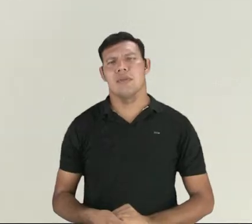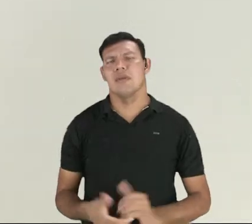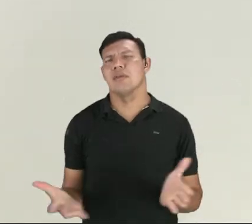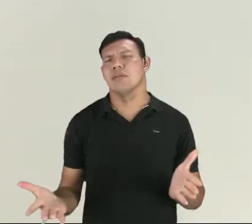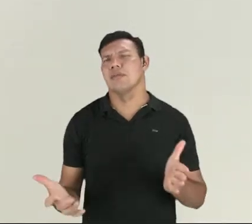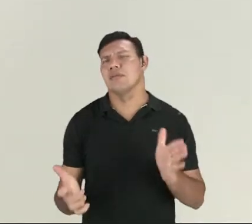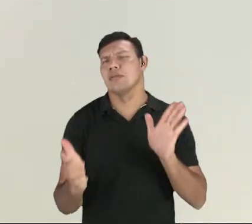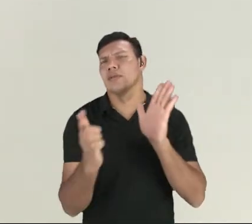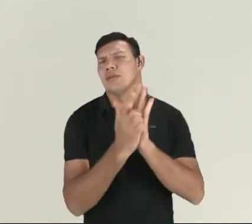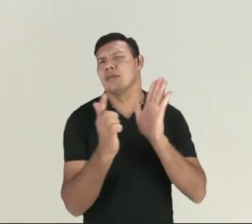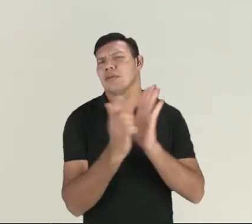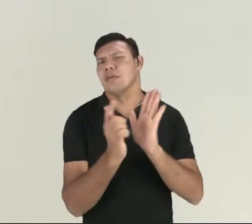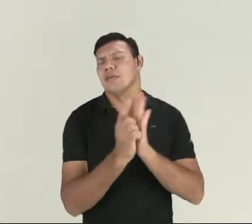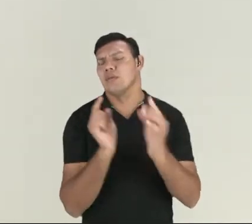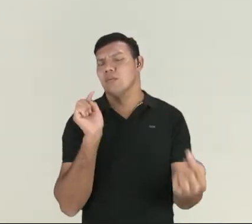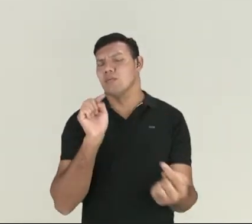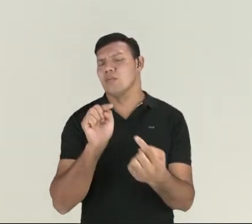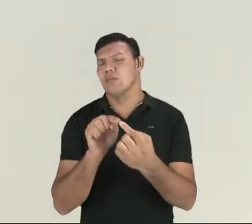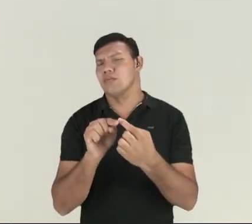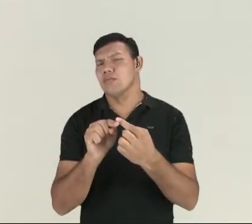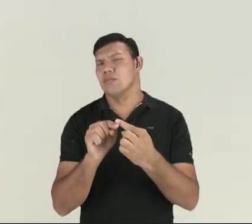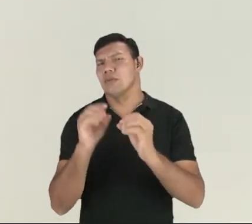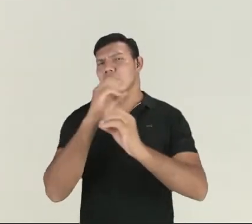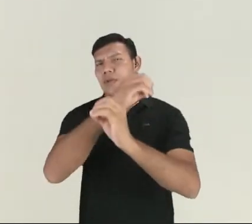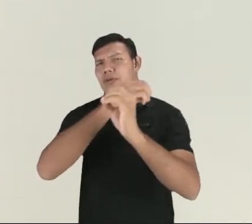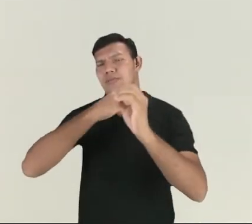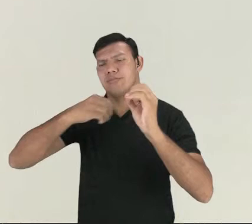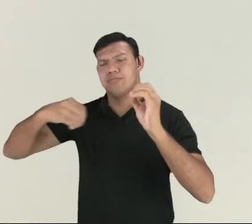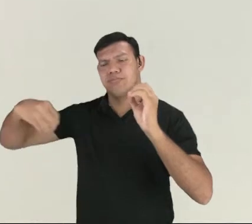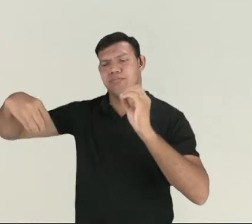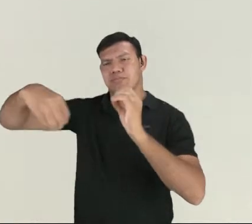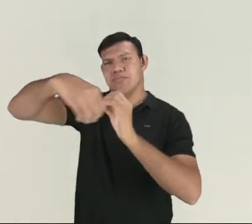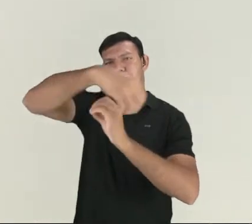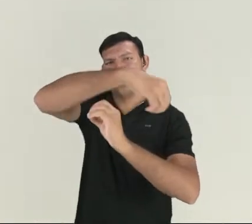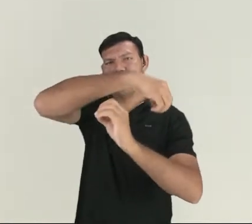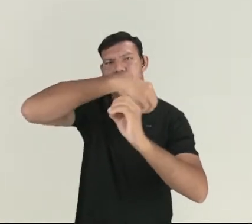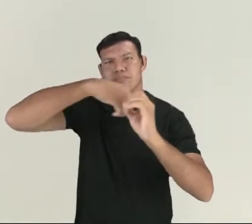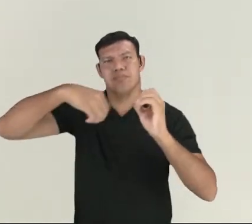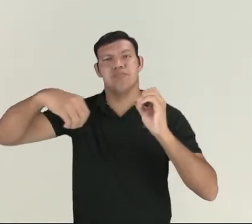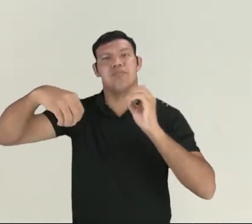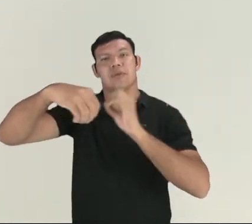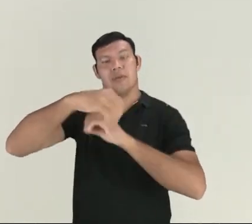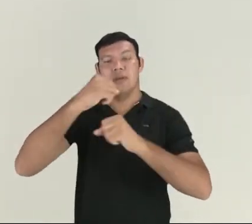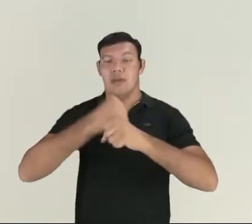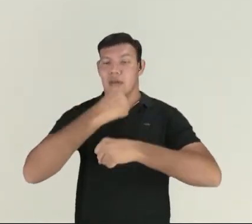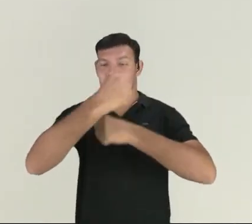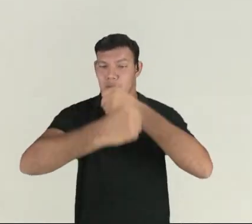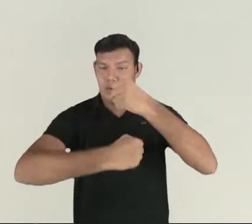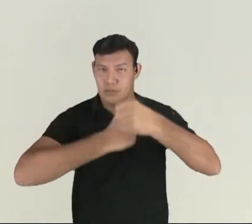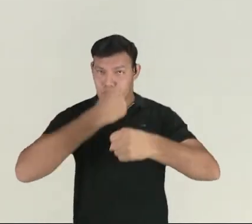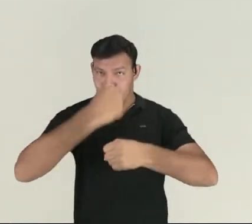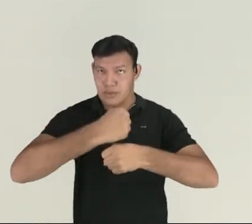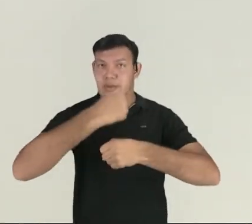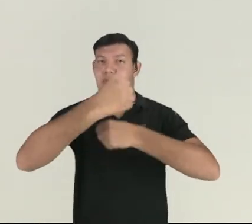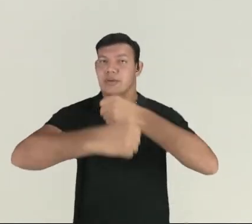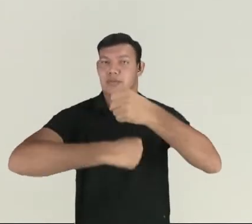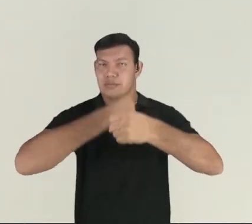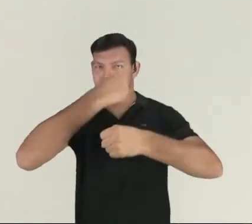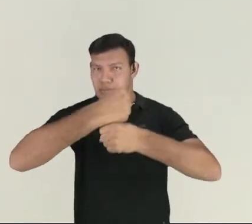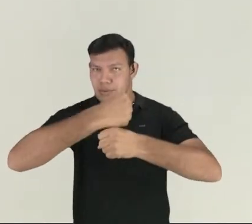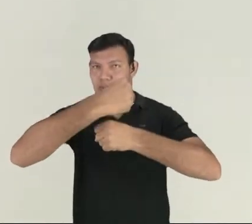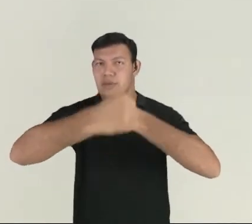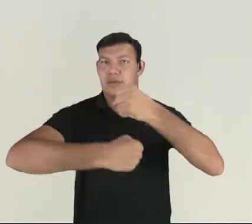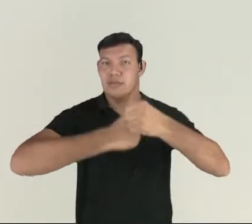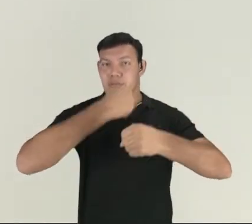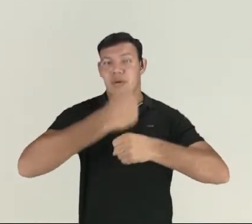consequência aí desse movimento? O movimento de translação, onde a gente tem a troca de anos, né? Nesse caso aí, nós